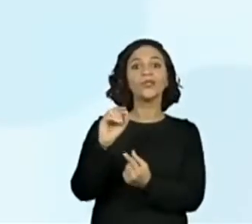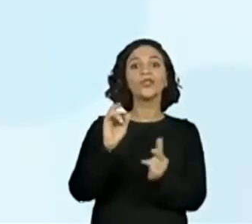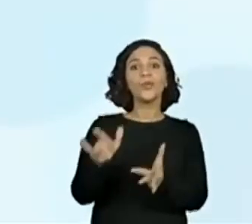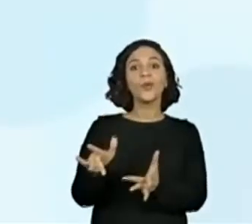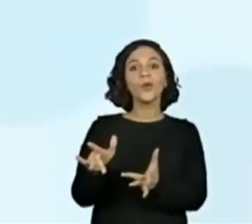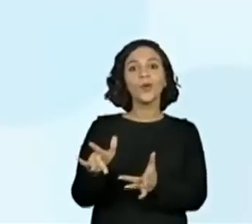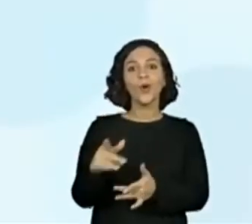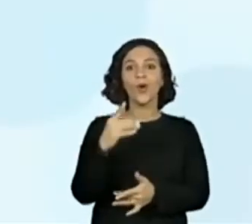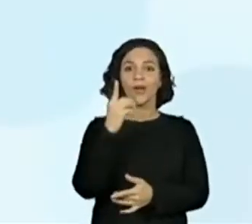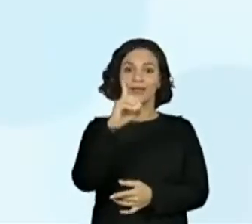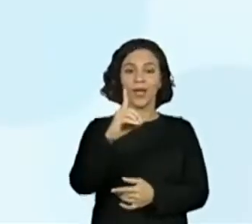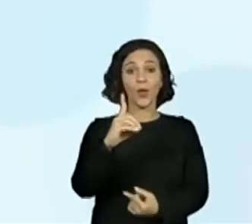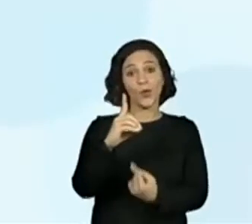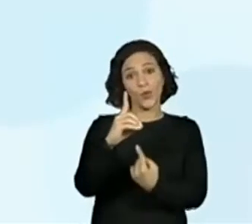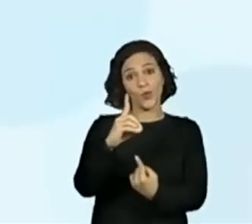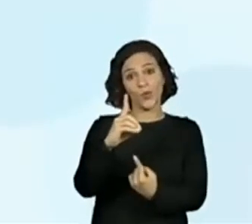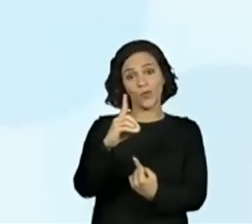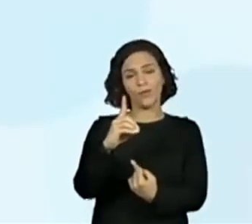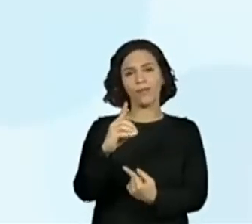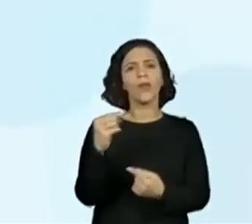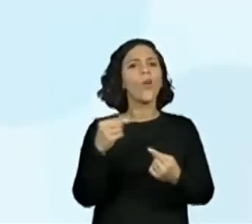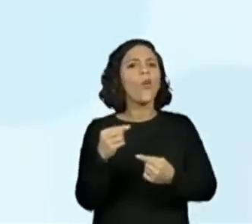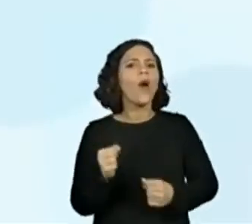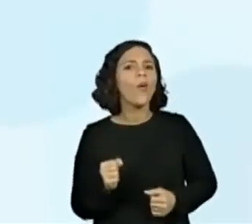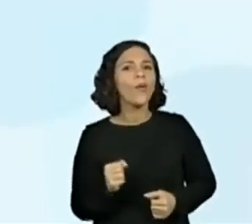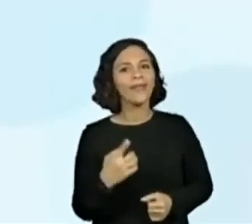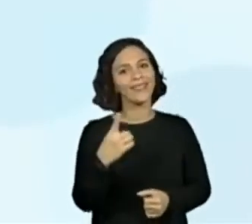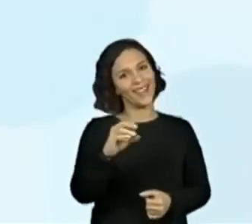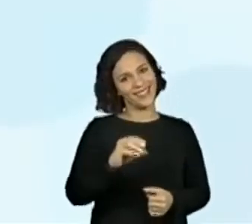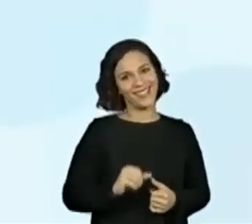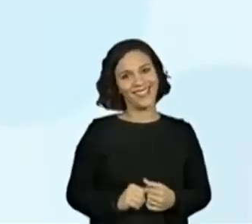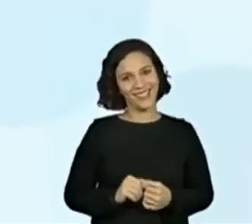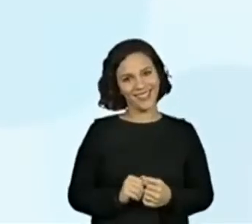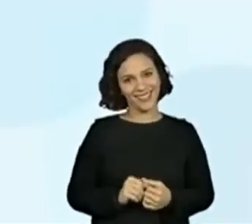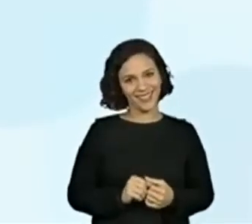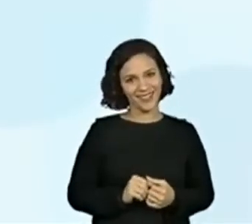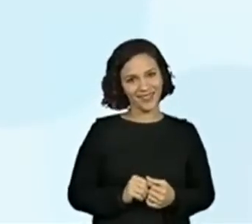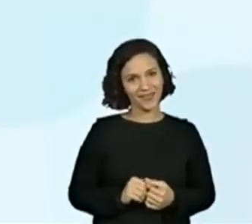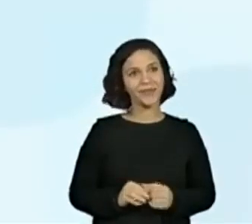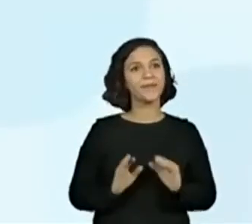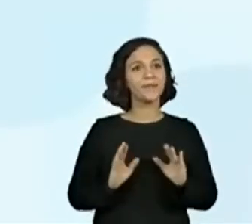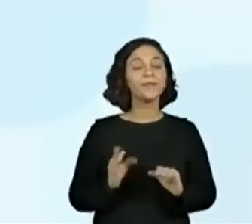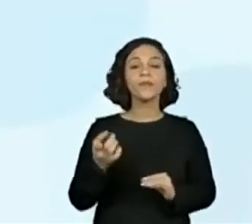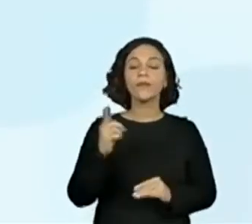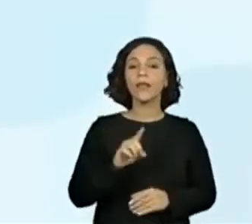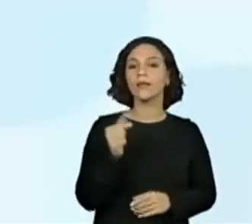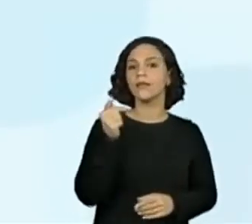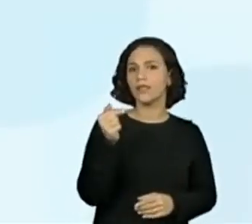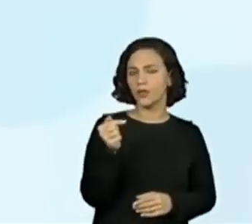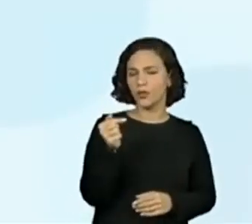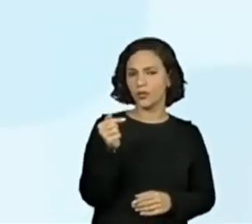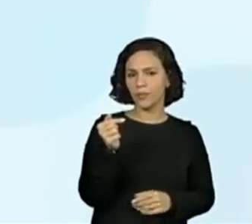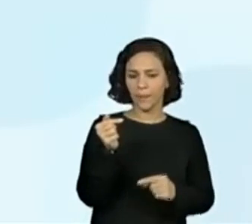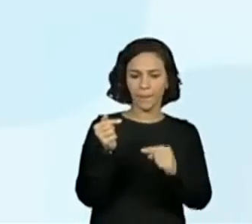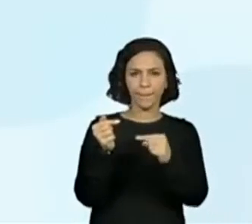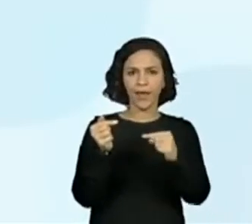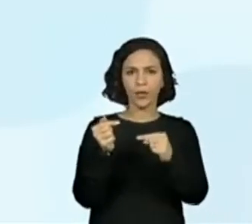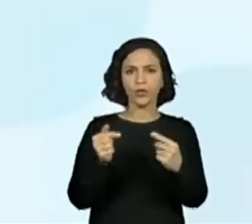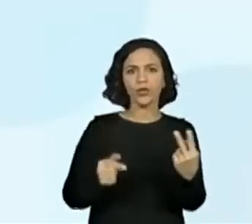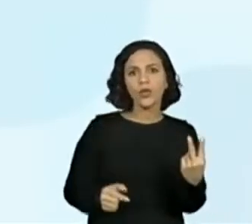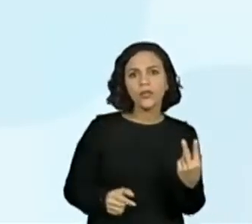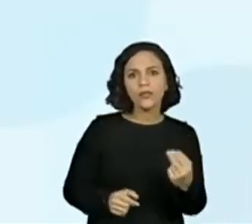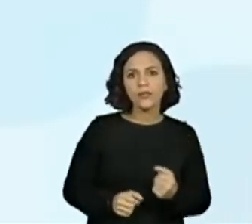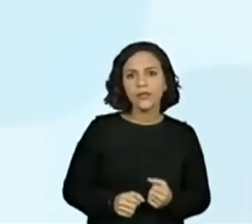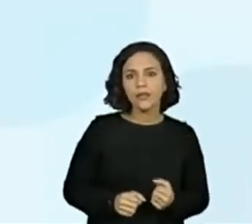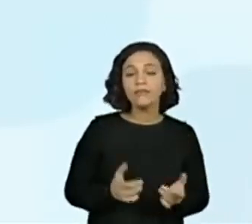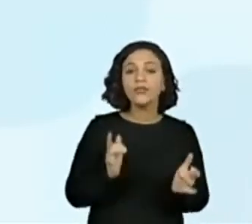uma dezena, que é o mesmo que 10. E agora eu tenho 7, tiro 2,